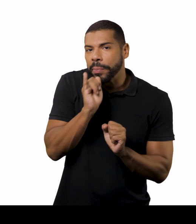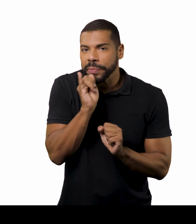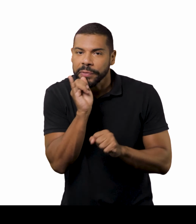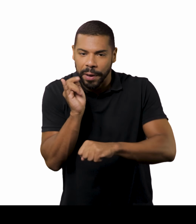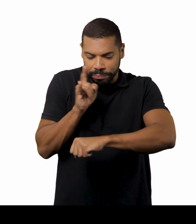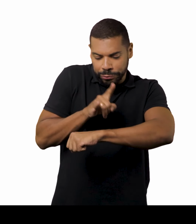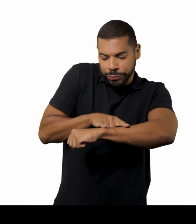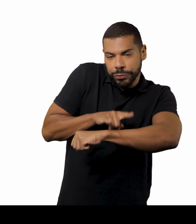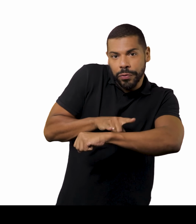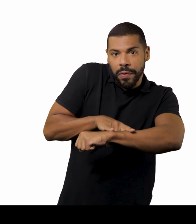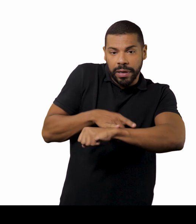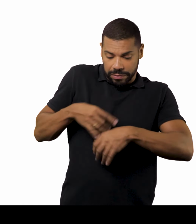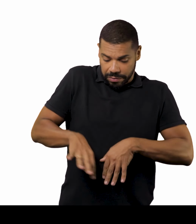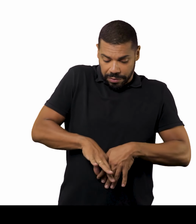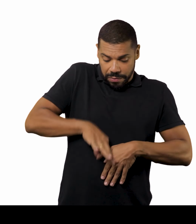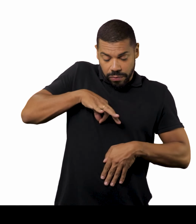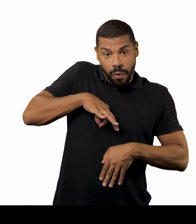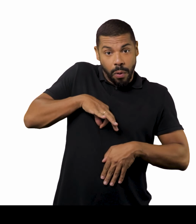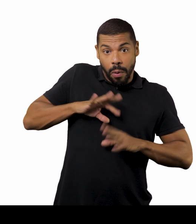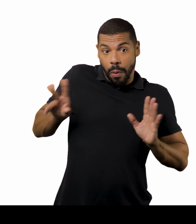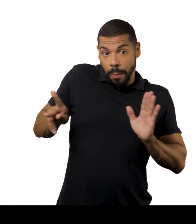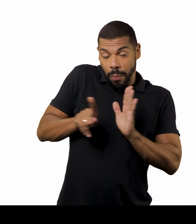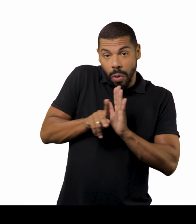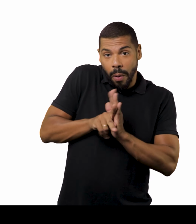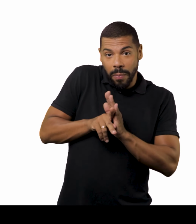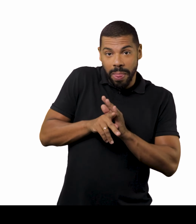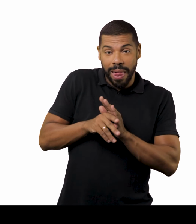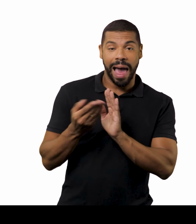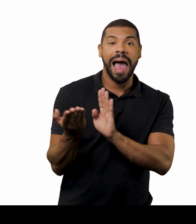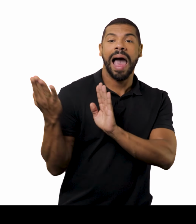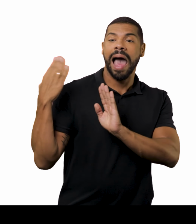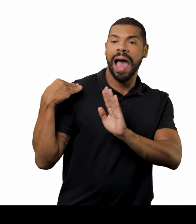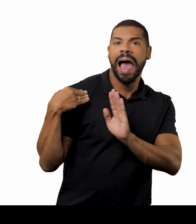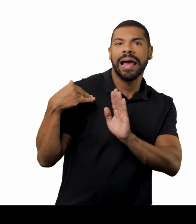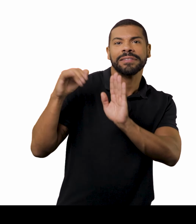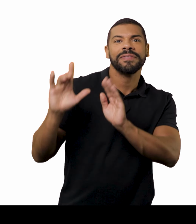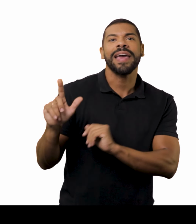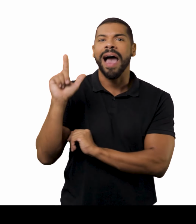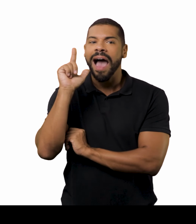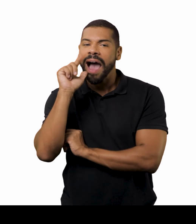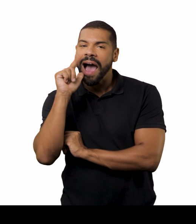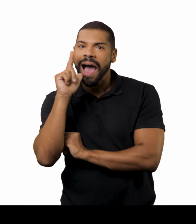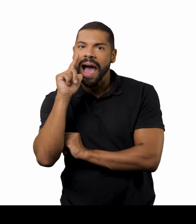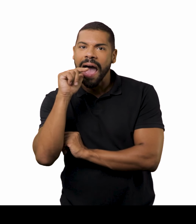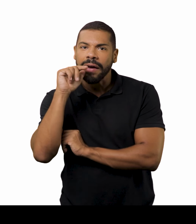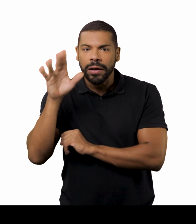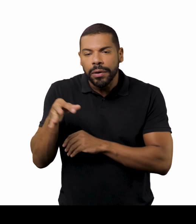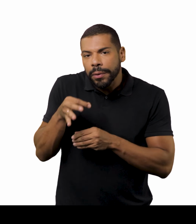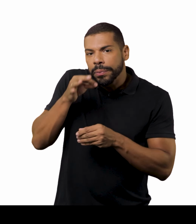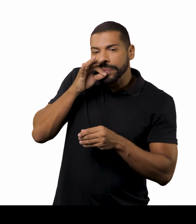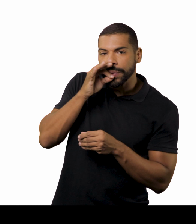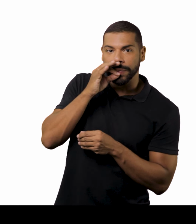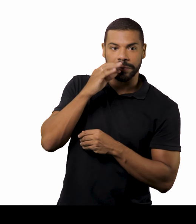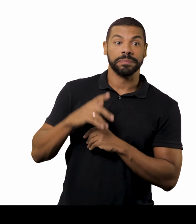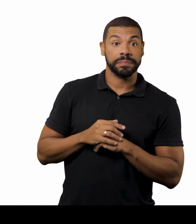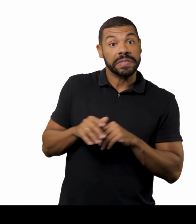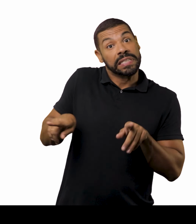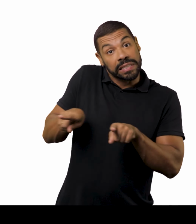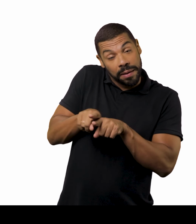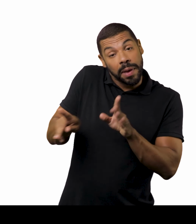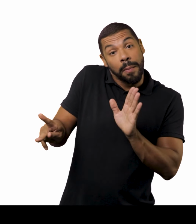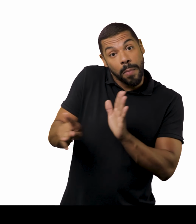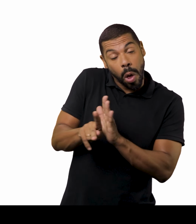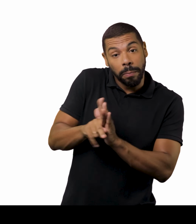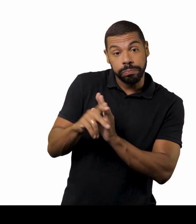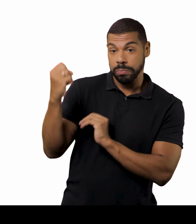você fazer as necessidades básicas, volta, fecha. Atrás tem a água, que é para hidratação. A gente tem